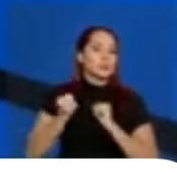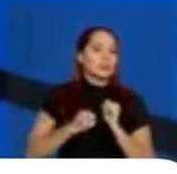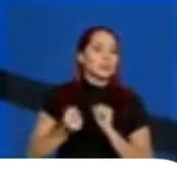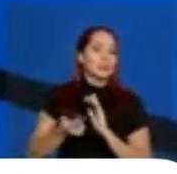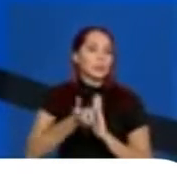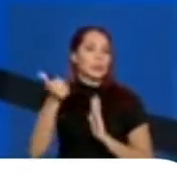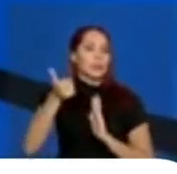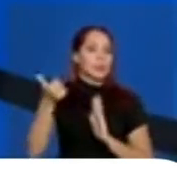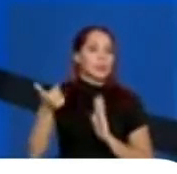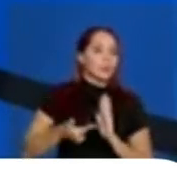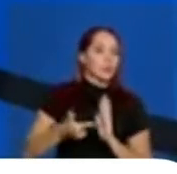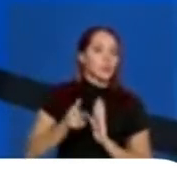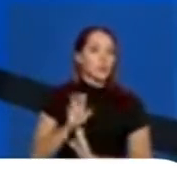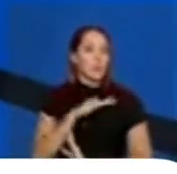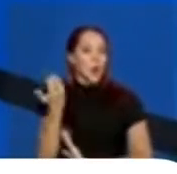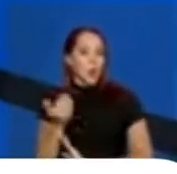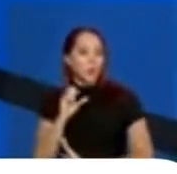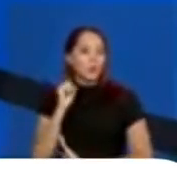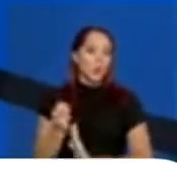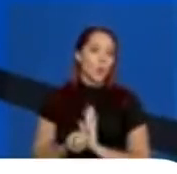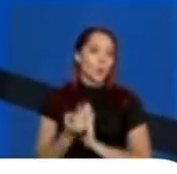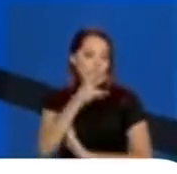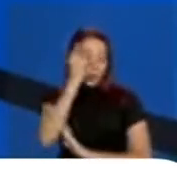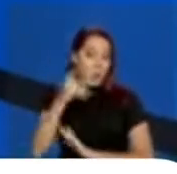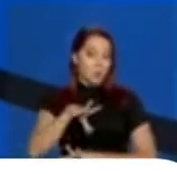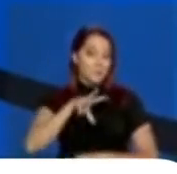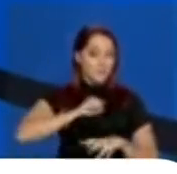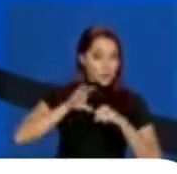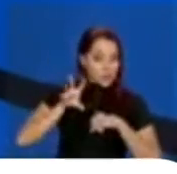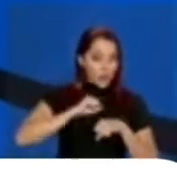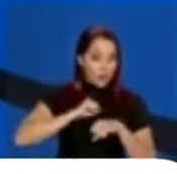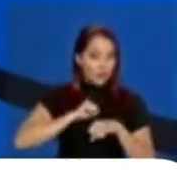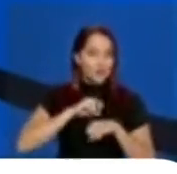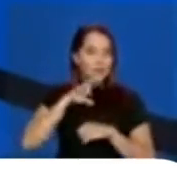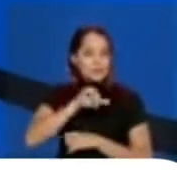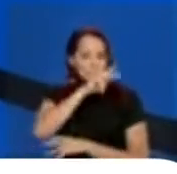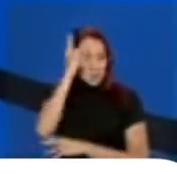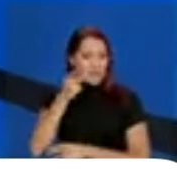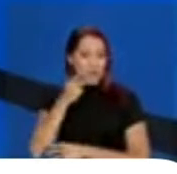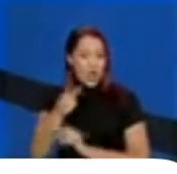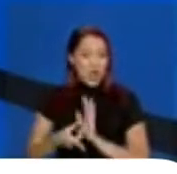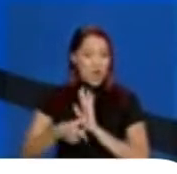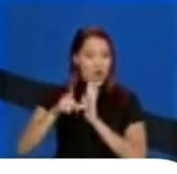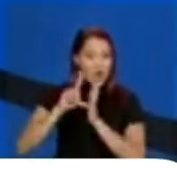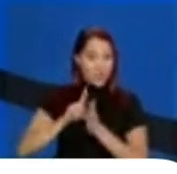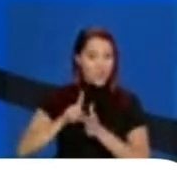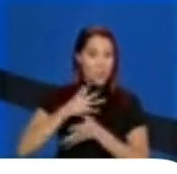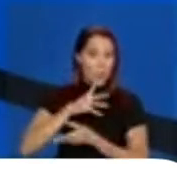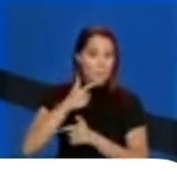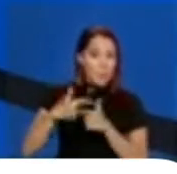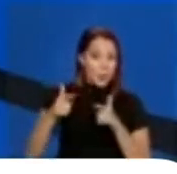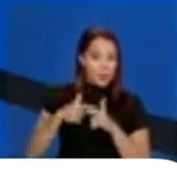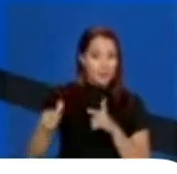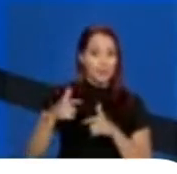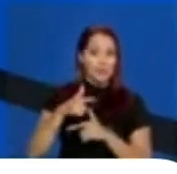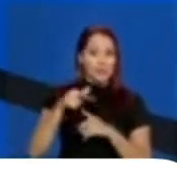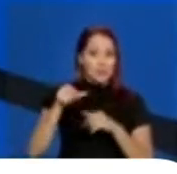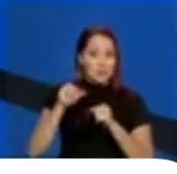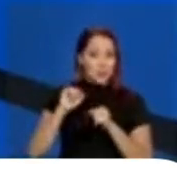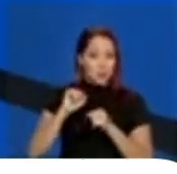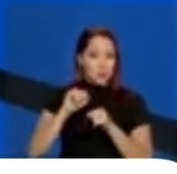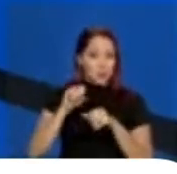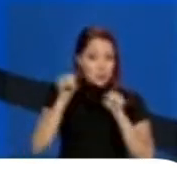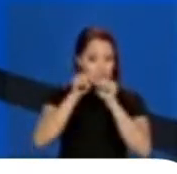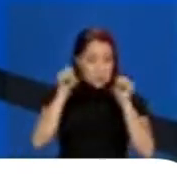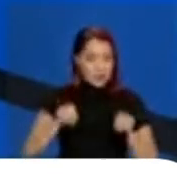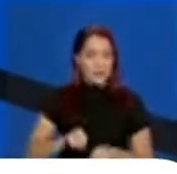de óbitos e infectados e se as projeções feitas anteriormente sobre o colapso do sistema de saúde foram alteradas? Quando haverá